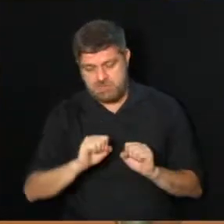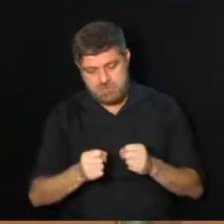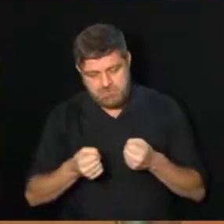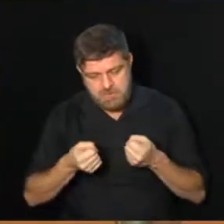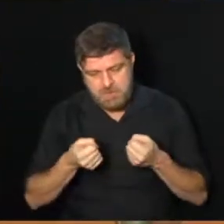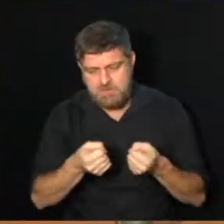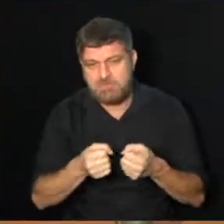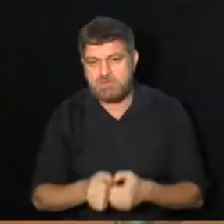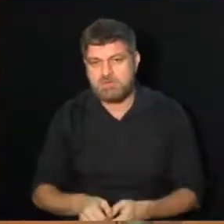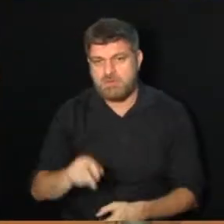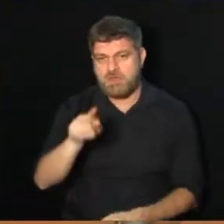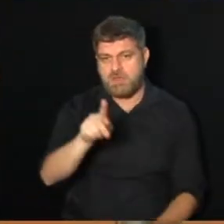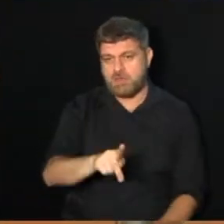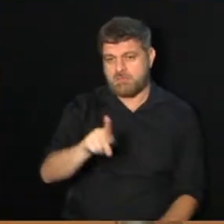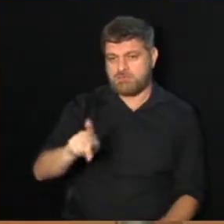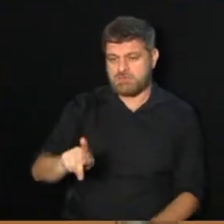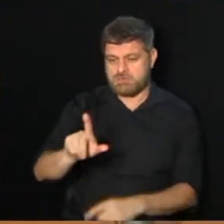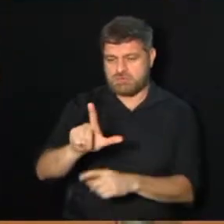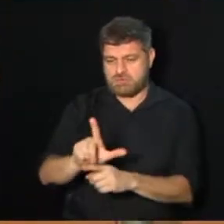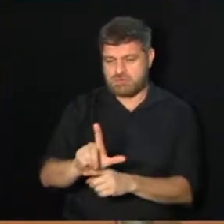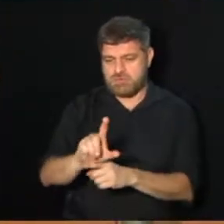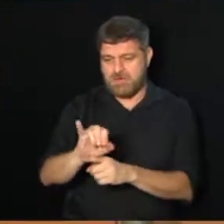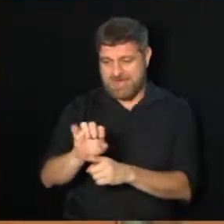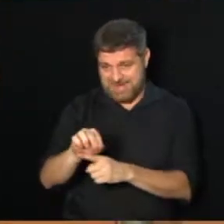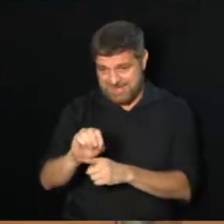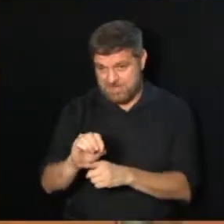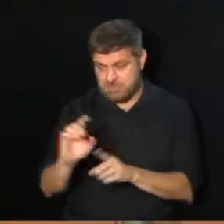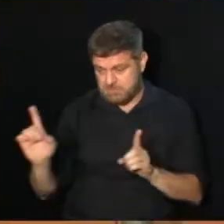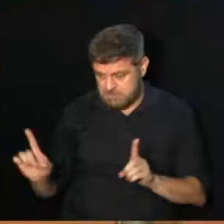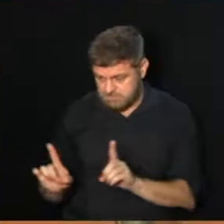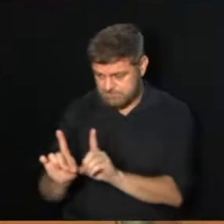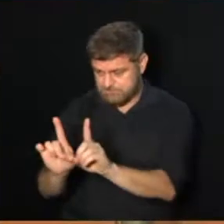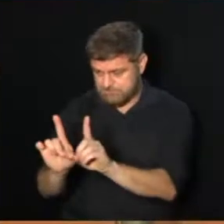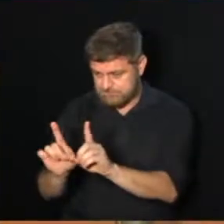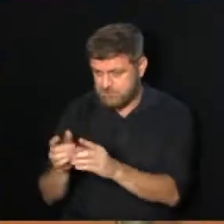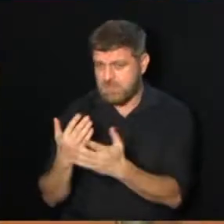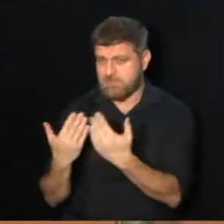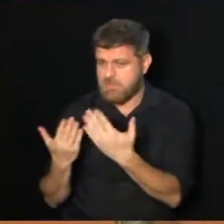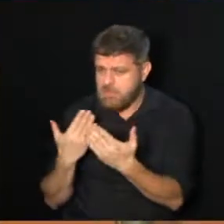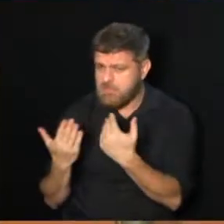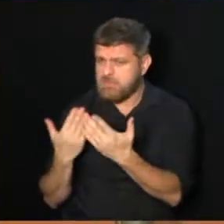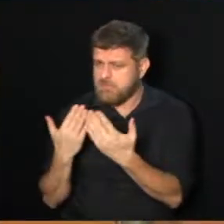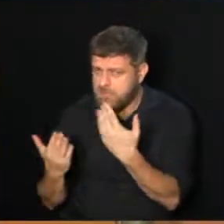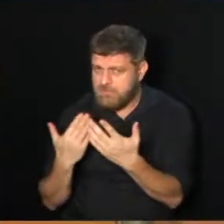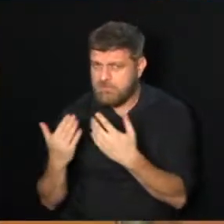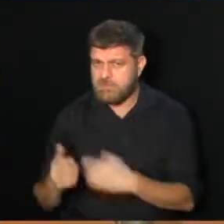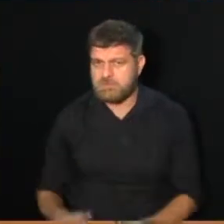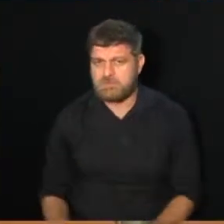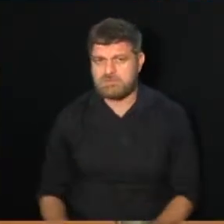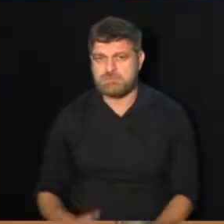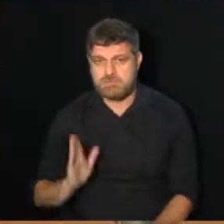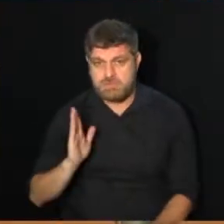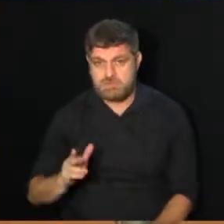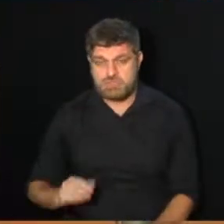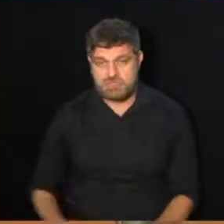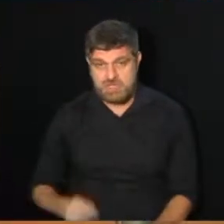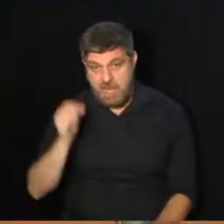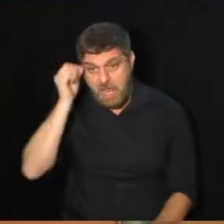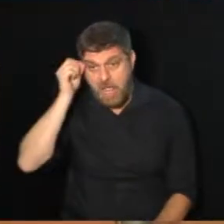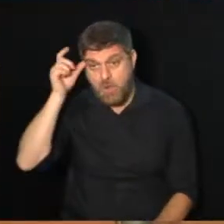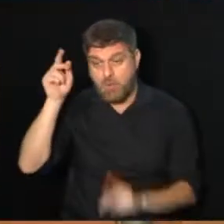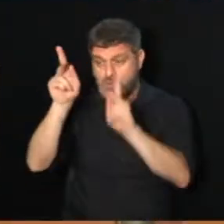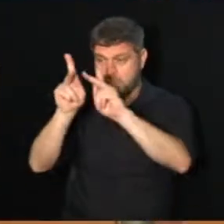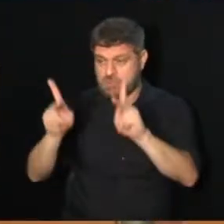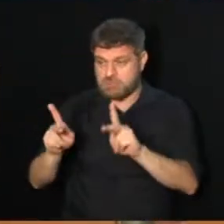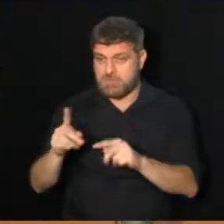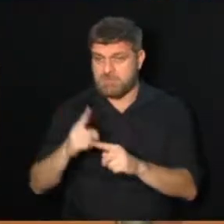O professor Lino, outro dia esteve comigo até, a gente vem há tempos lutando uma cultura de paz, porque